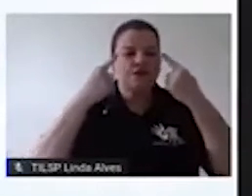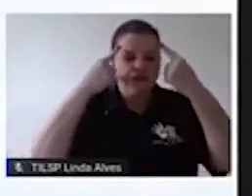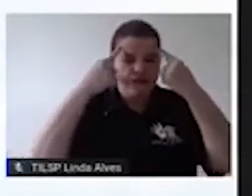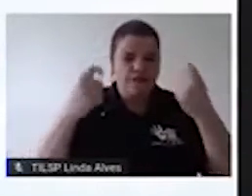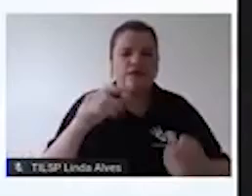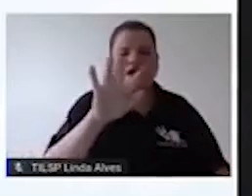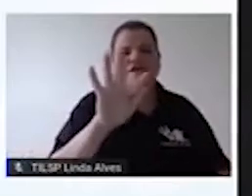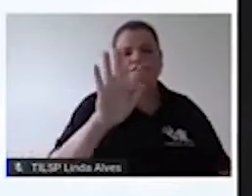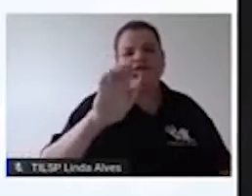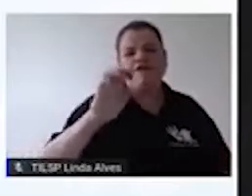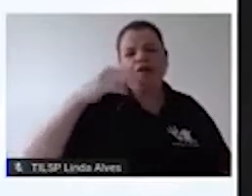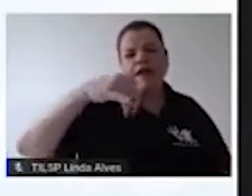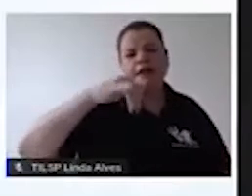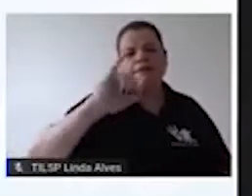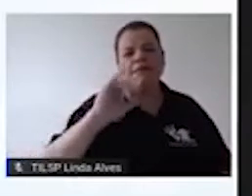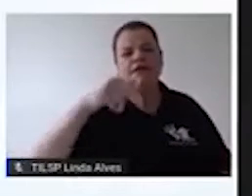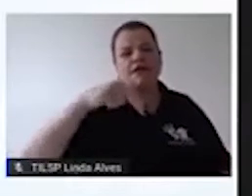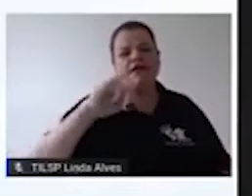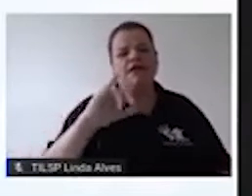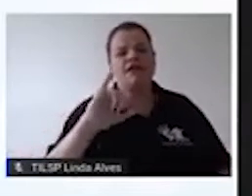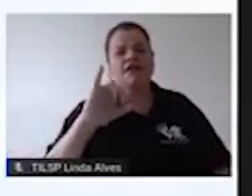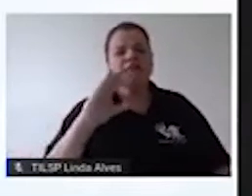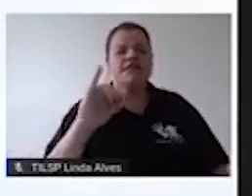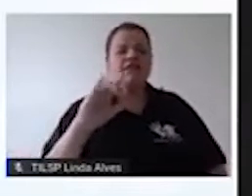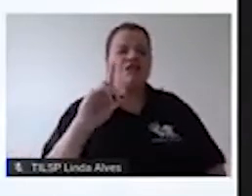né, de uma situação.